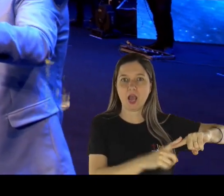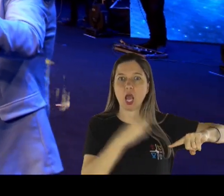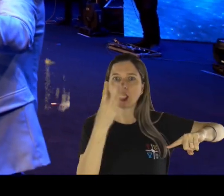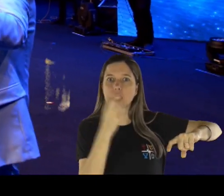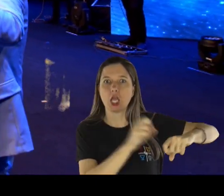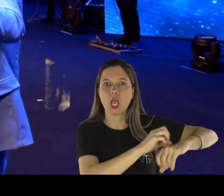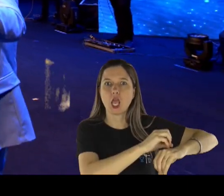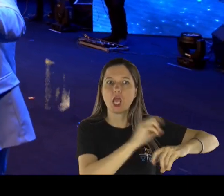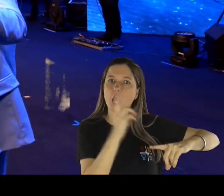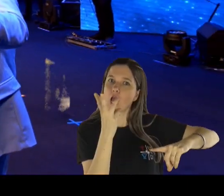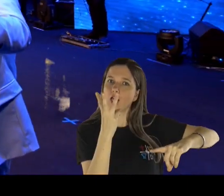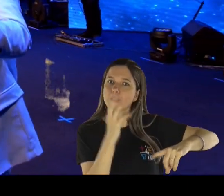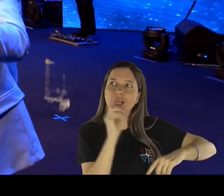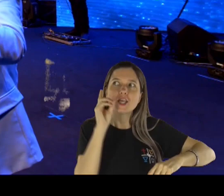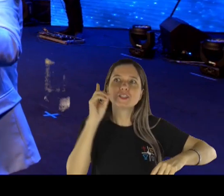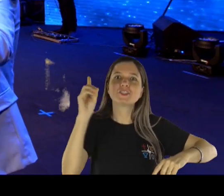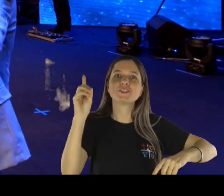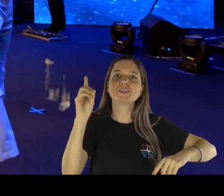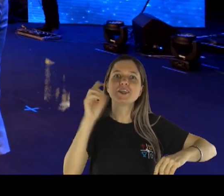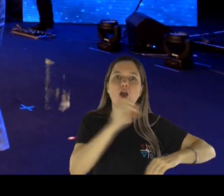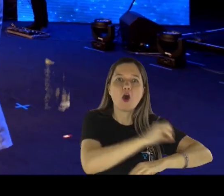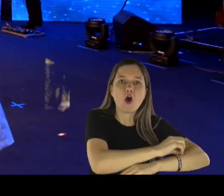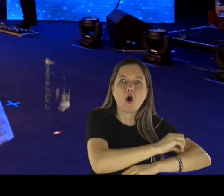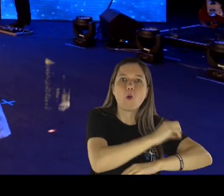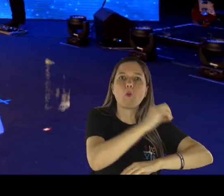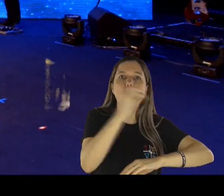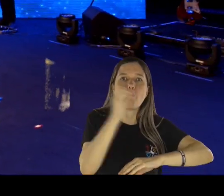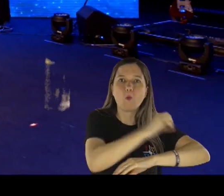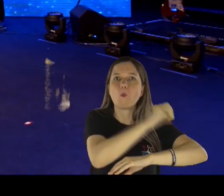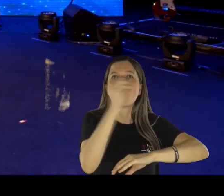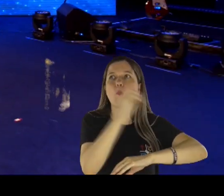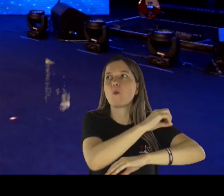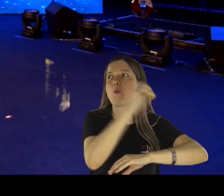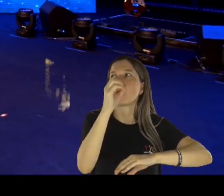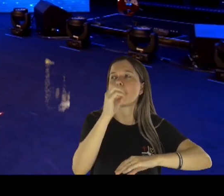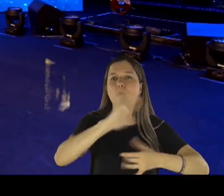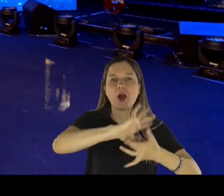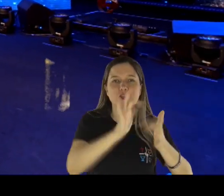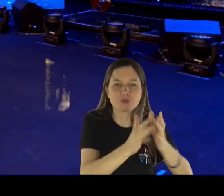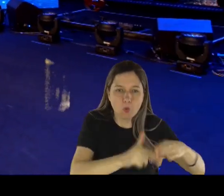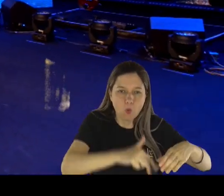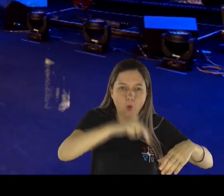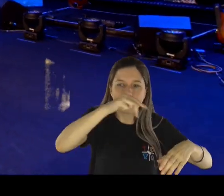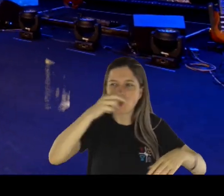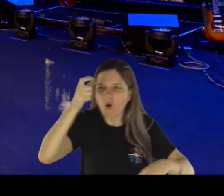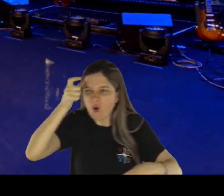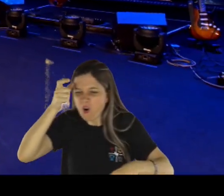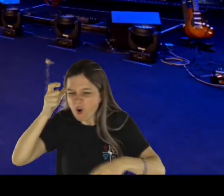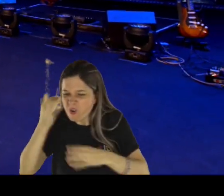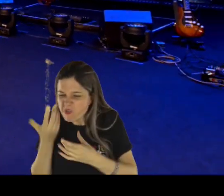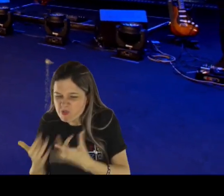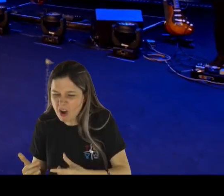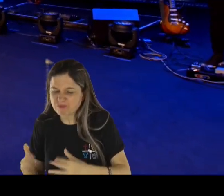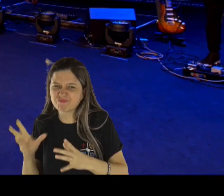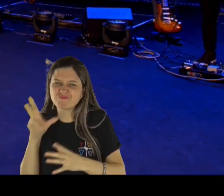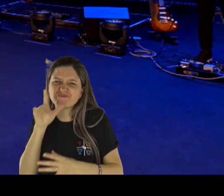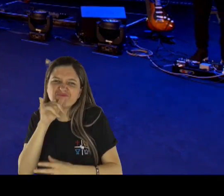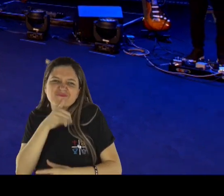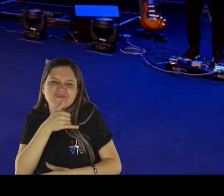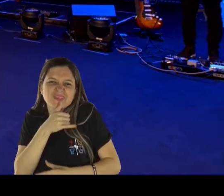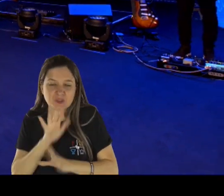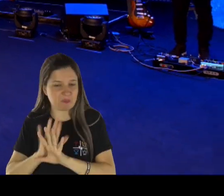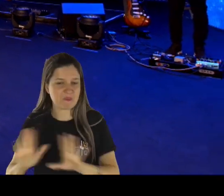Quando vier uma notícia de morte, de tristeza, de final da linha, você vai dizer para você